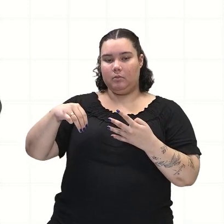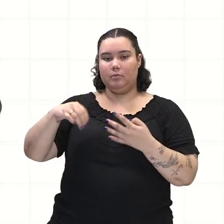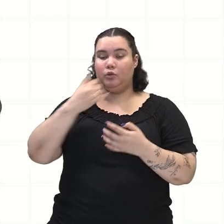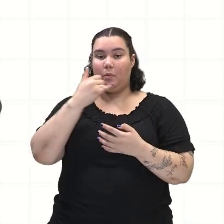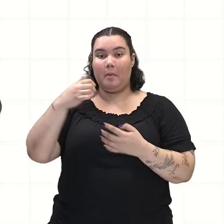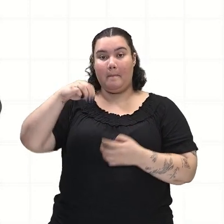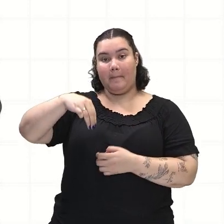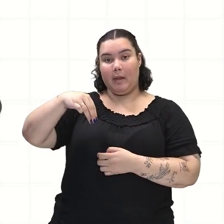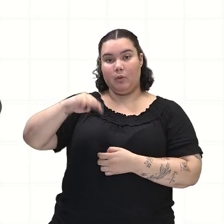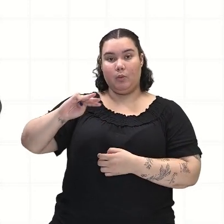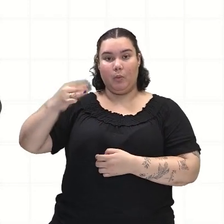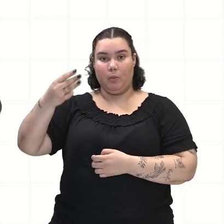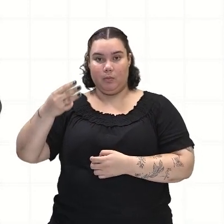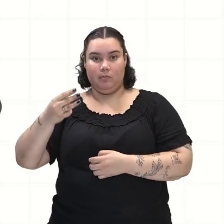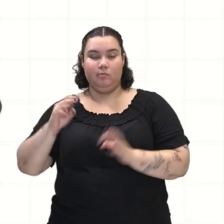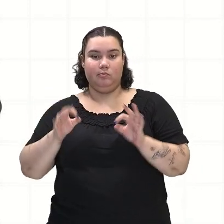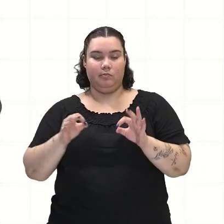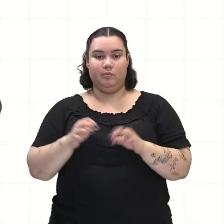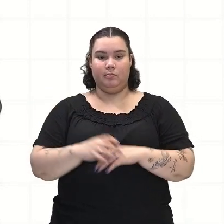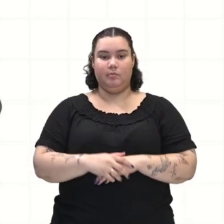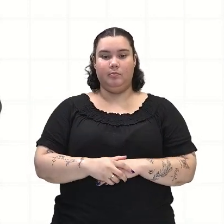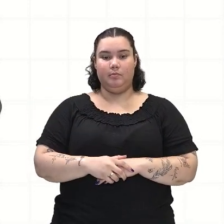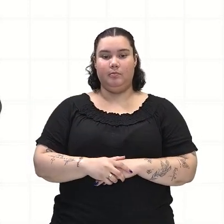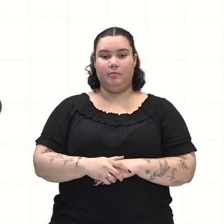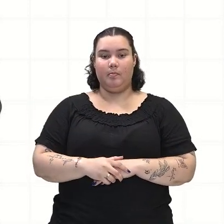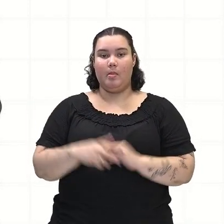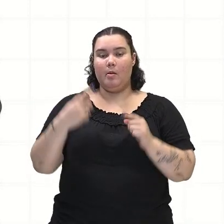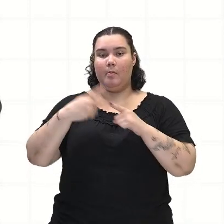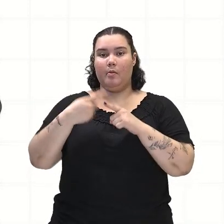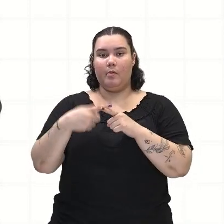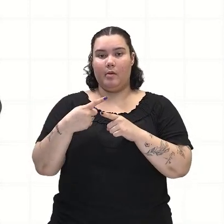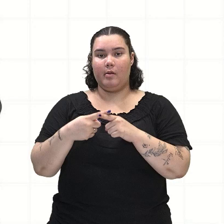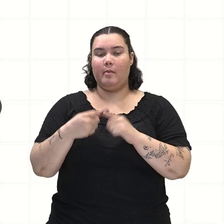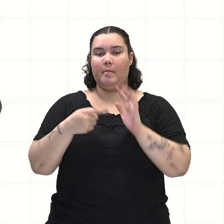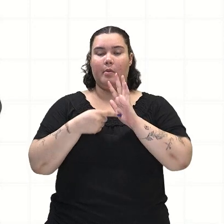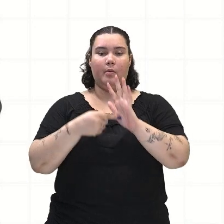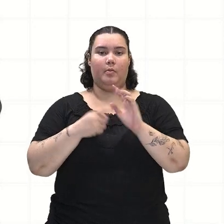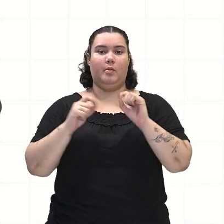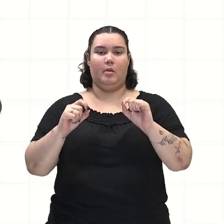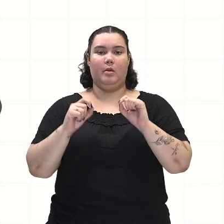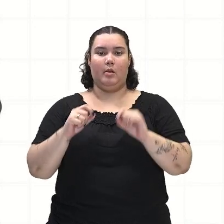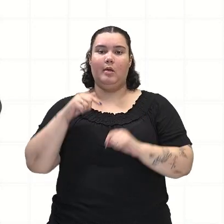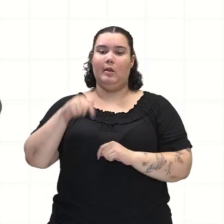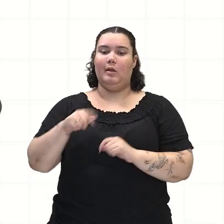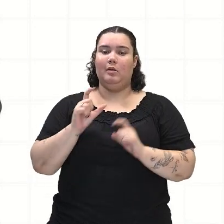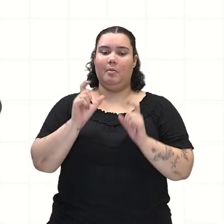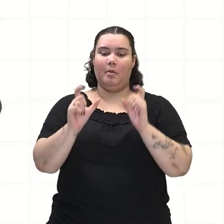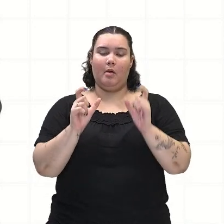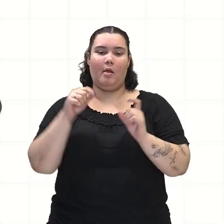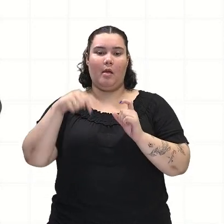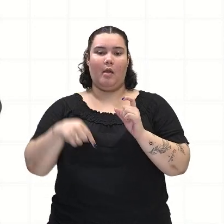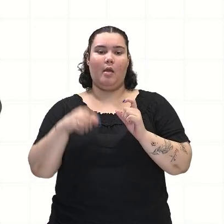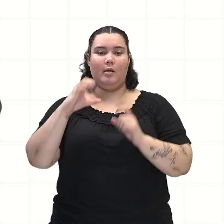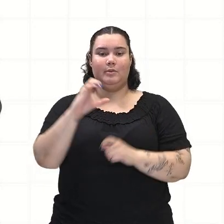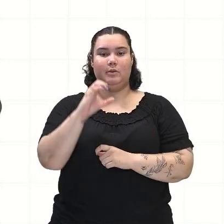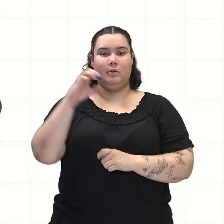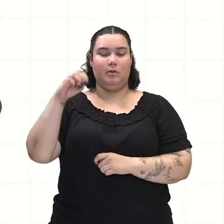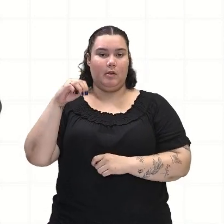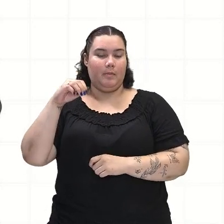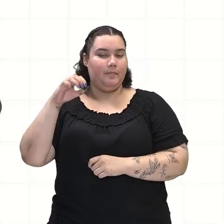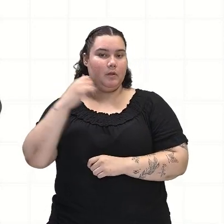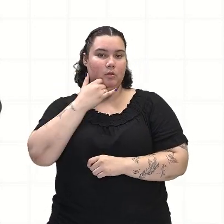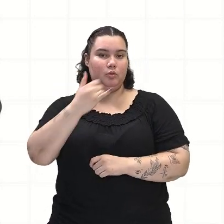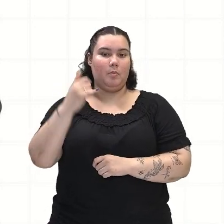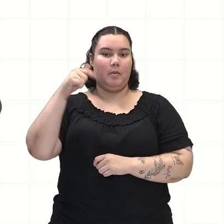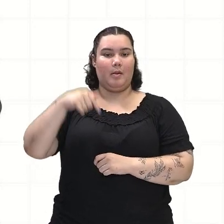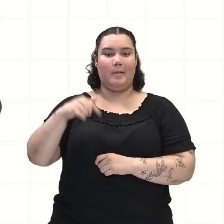unidades já estão em metros, não metro cúbico, né? Porque, nesse caso, as unidades são comprimentos e o metro cúbico é somente